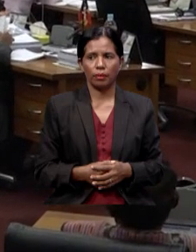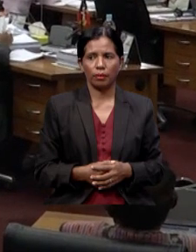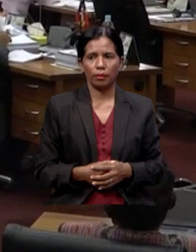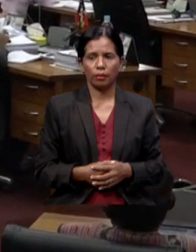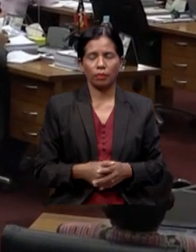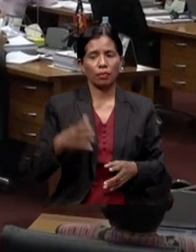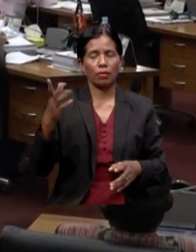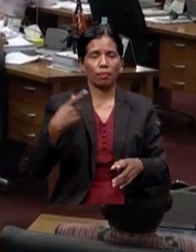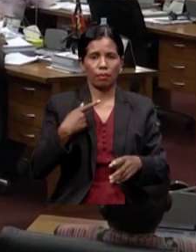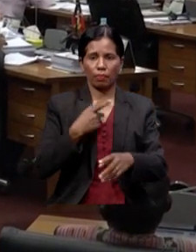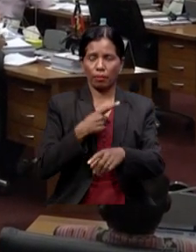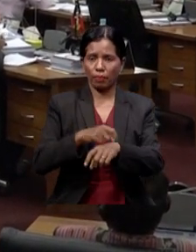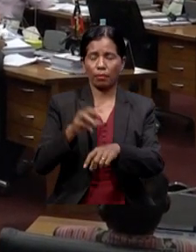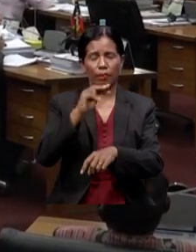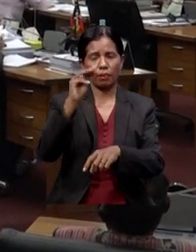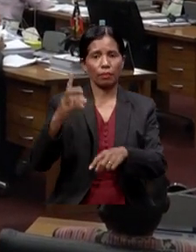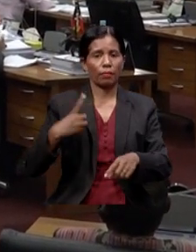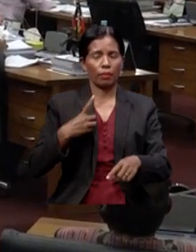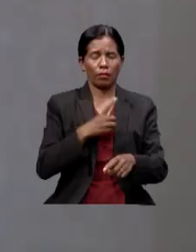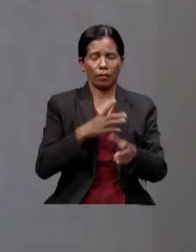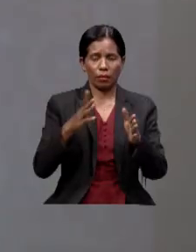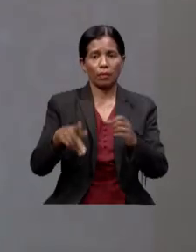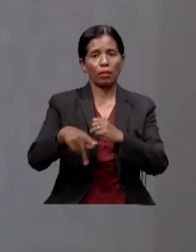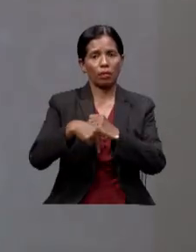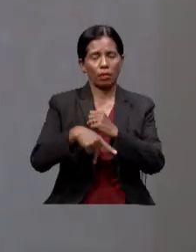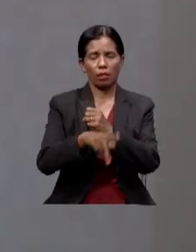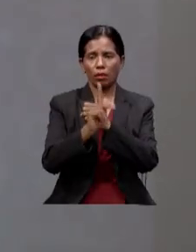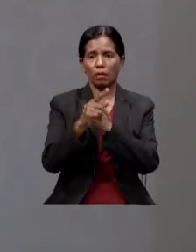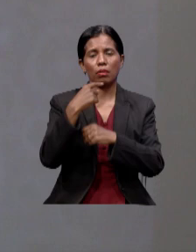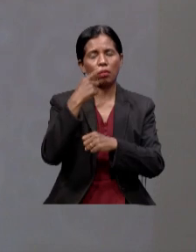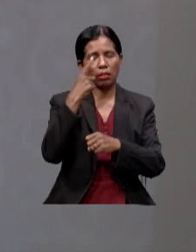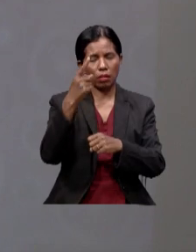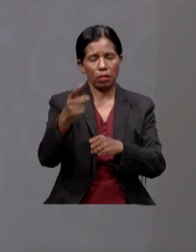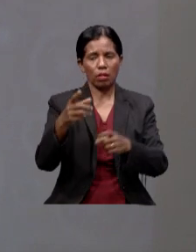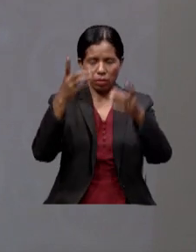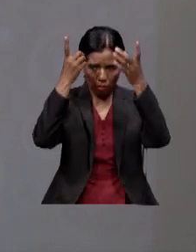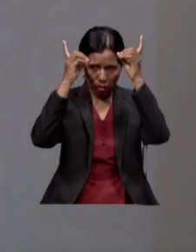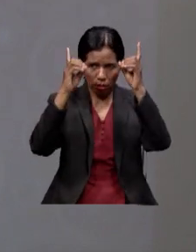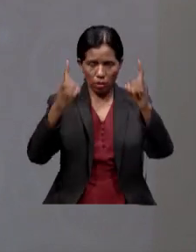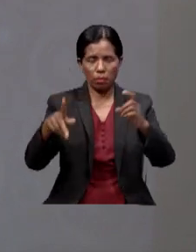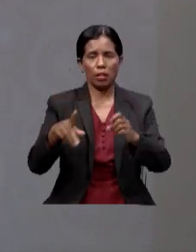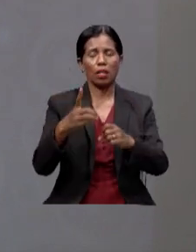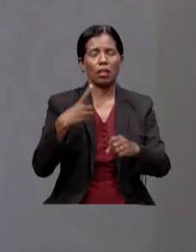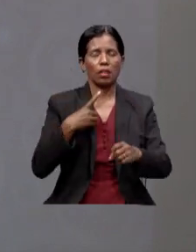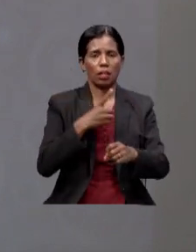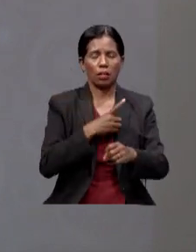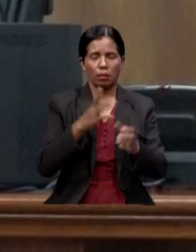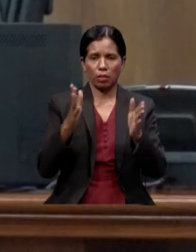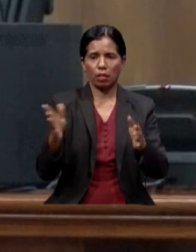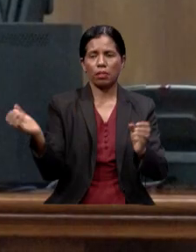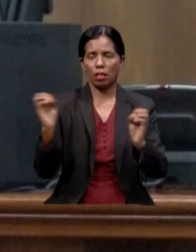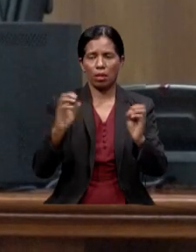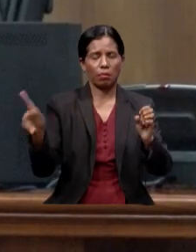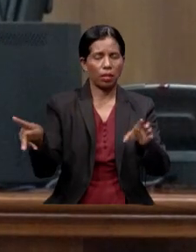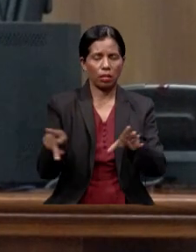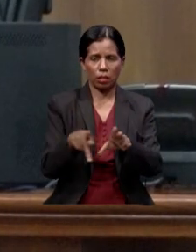Ia plenária segunda semana ne deputado bancada kunto sugere ba presidente parlamento nasional atau foti desijam ba deputado Sira nebe la marca presensa ia plenária